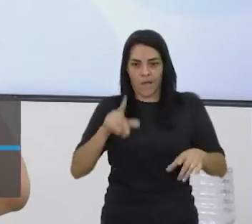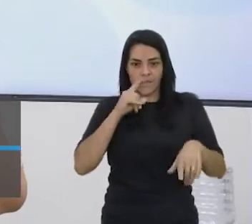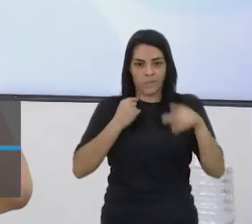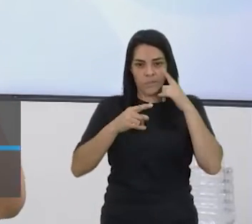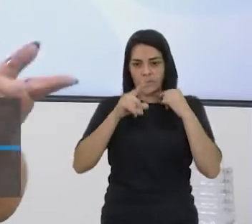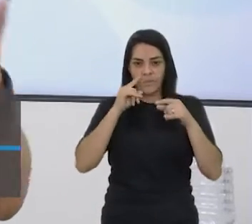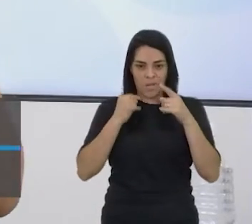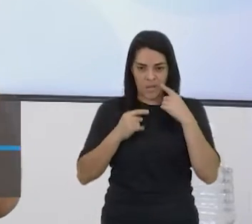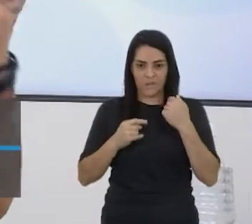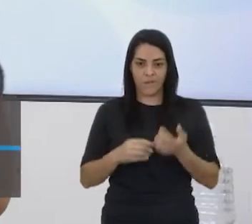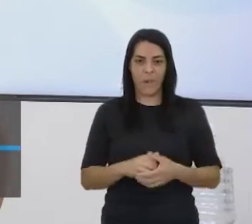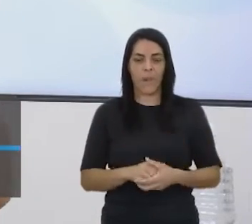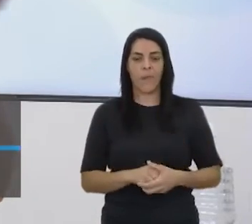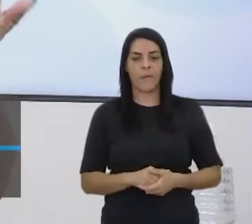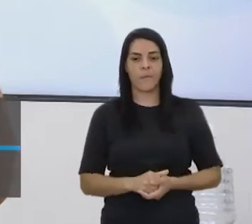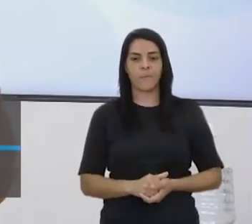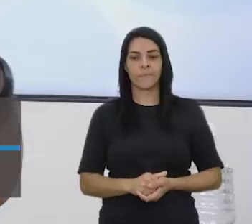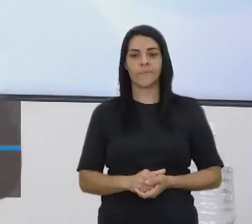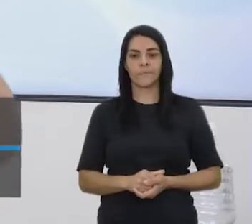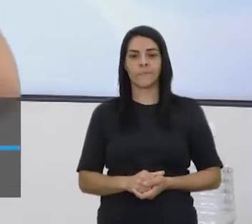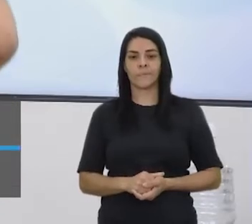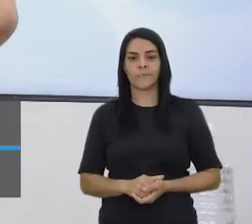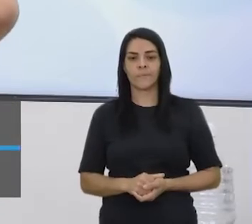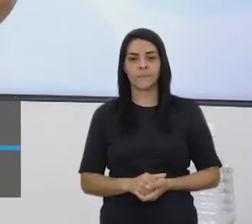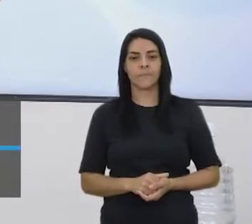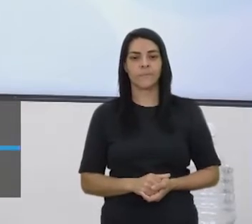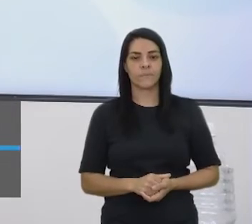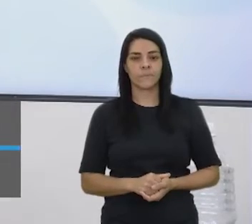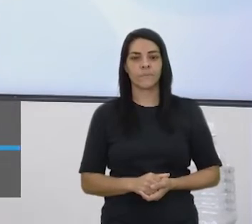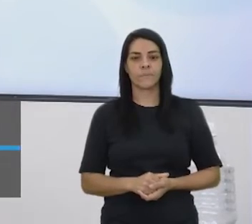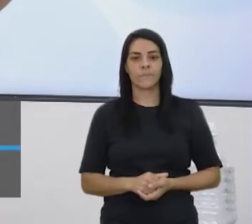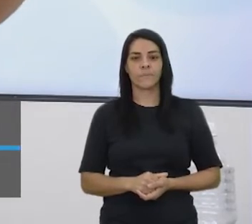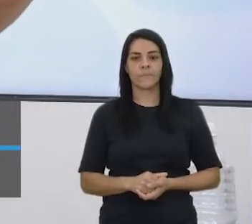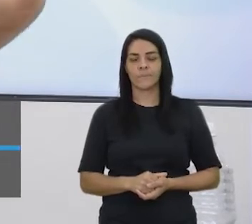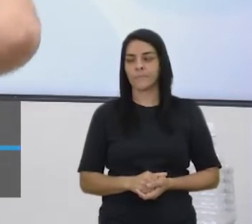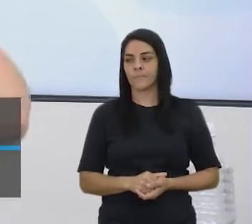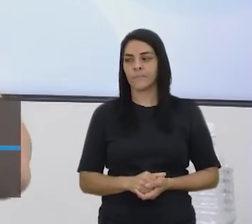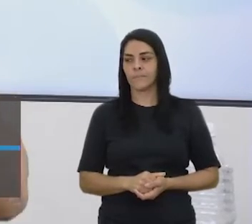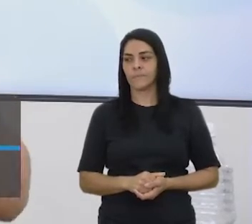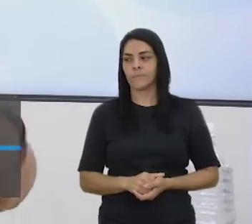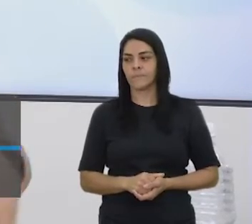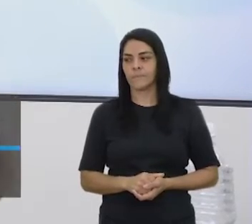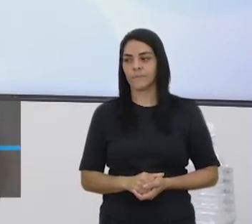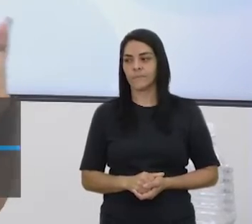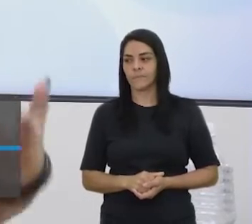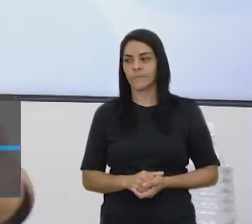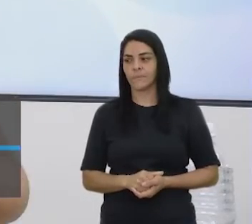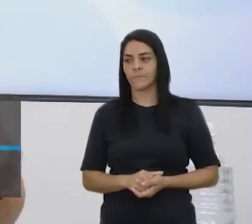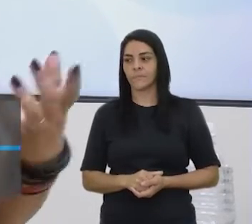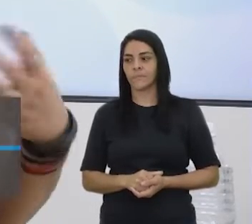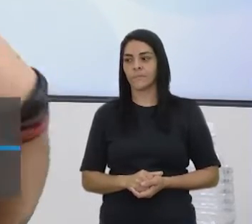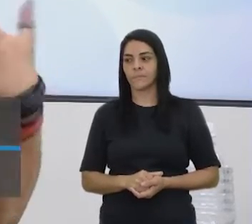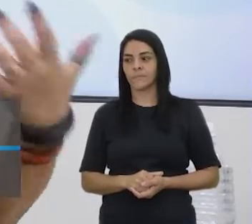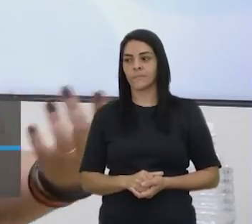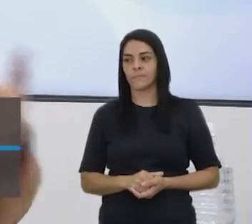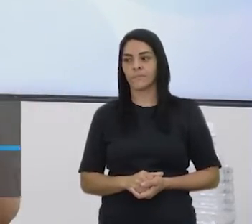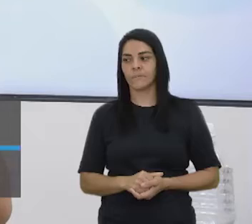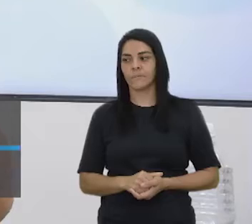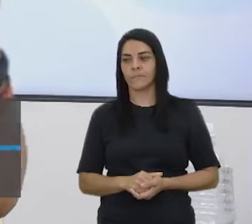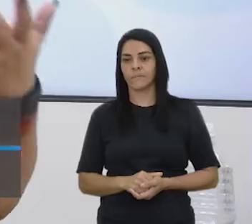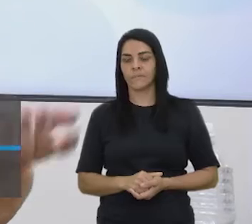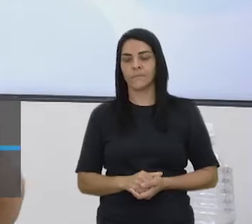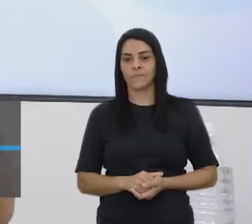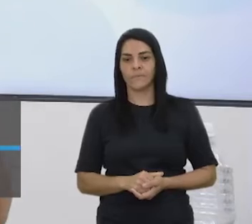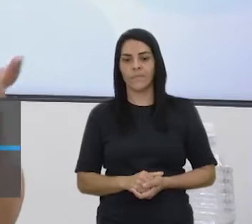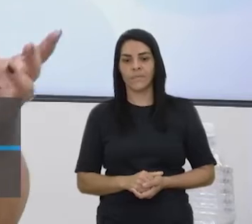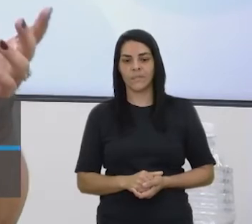que minha mãe me contou né porque eu não lembro eu mesma não lembro mas ela falou tipo a gente ficava tanto tempo em casa a gente tava sempre junto